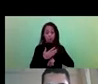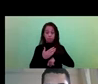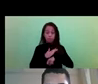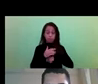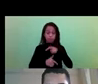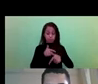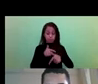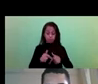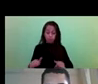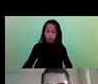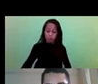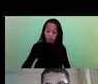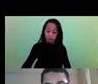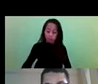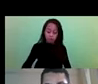nossas